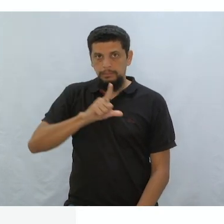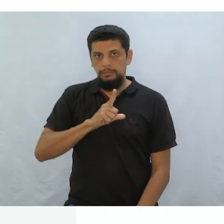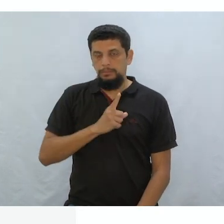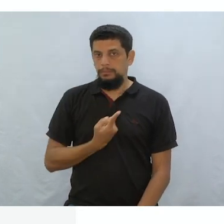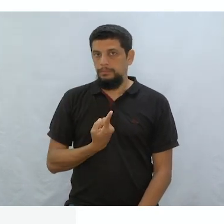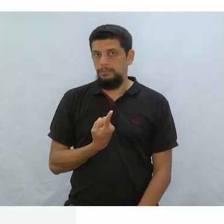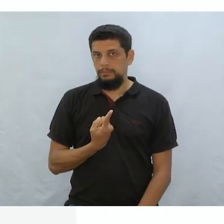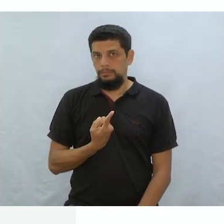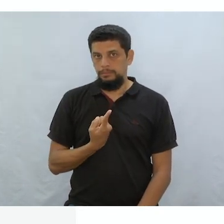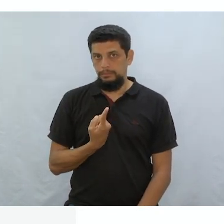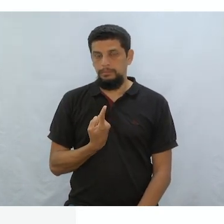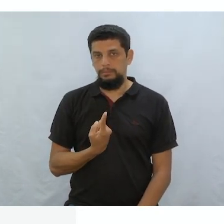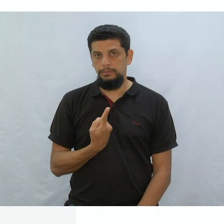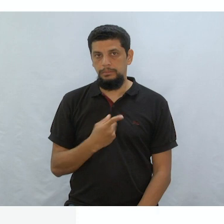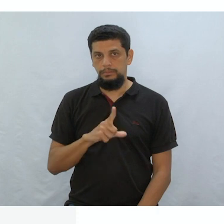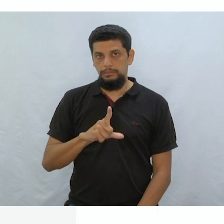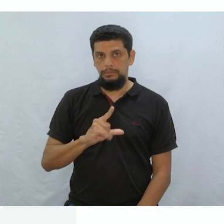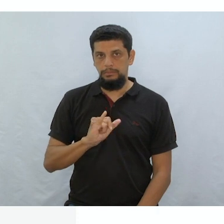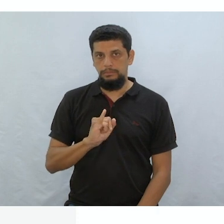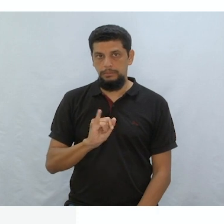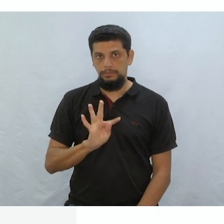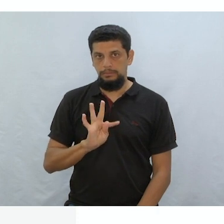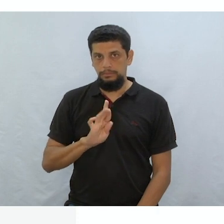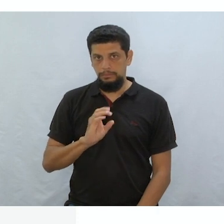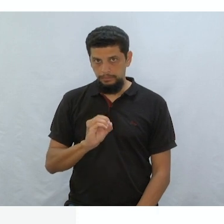também contendo 1 litro.